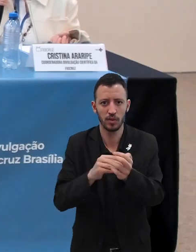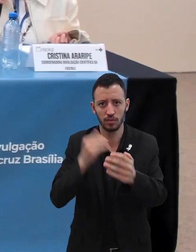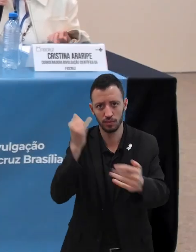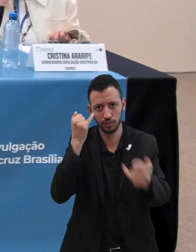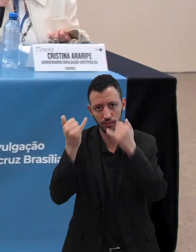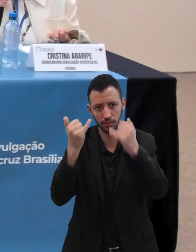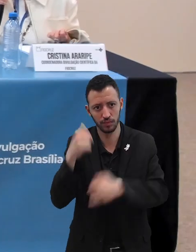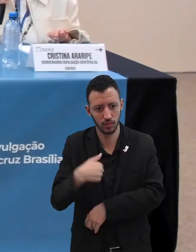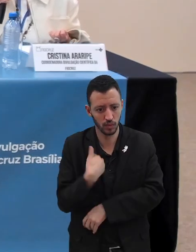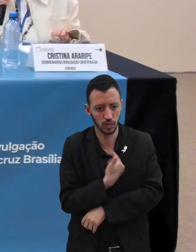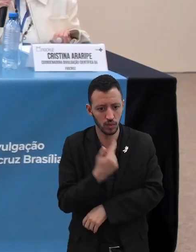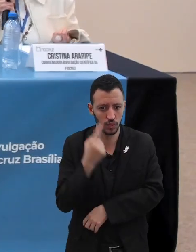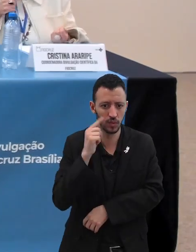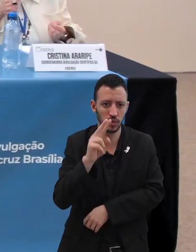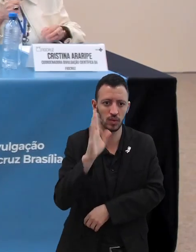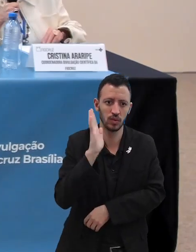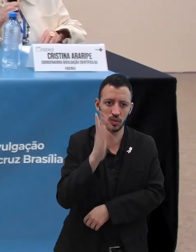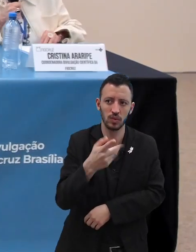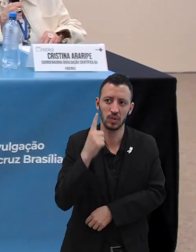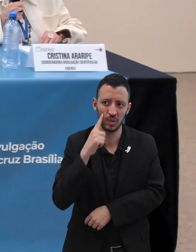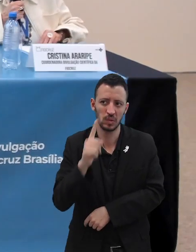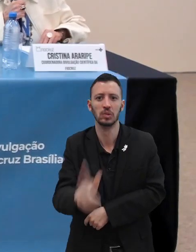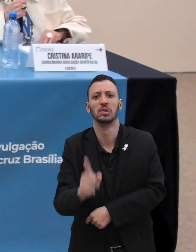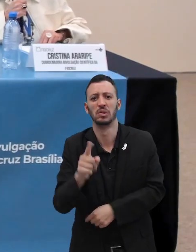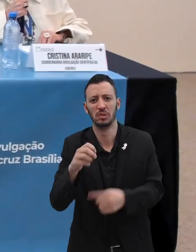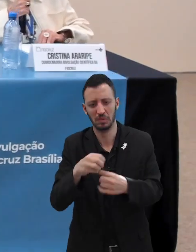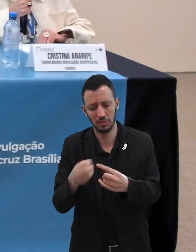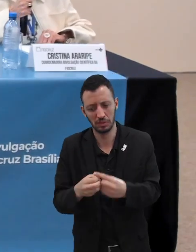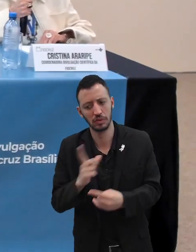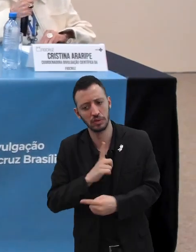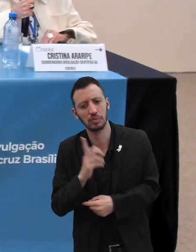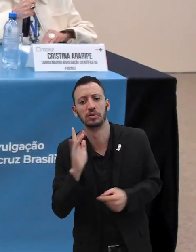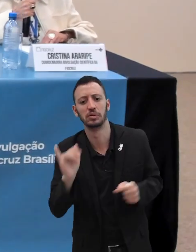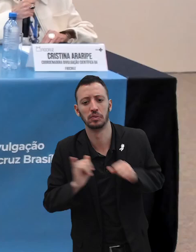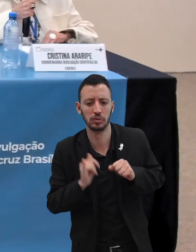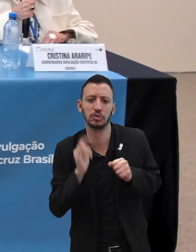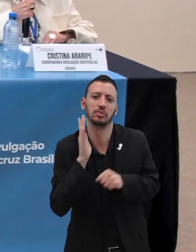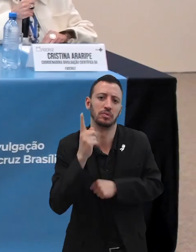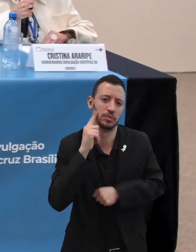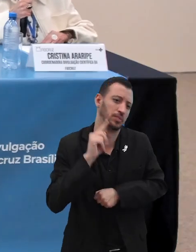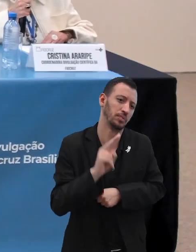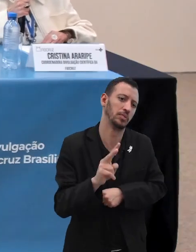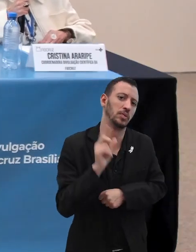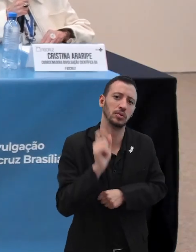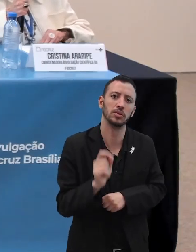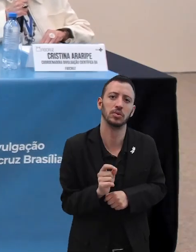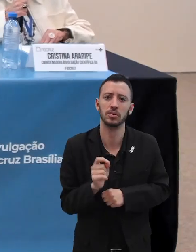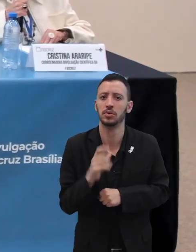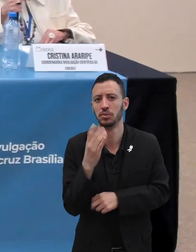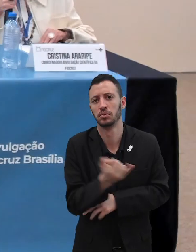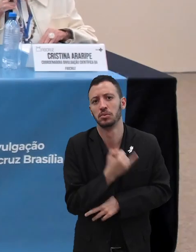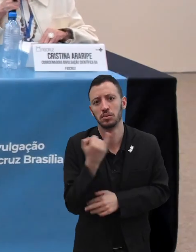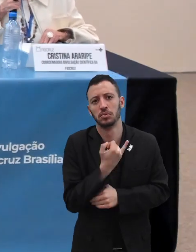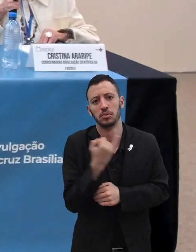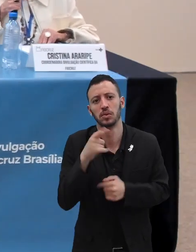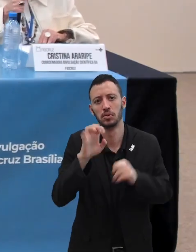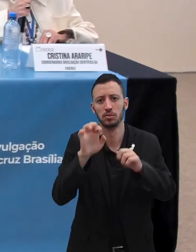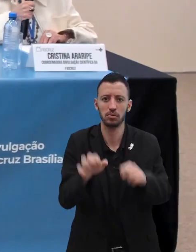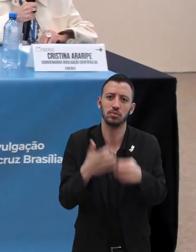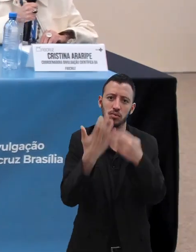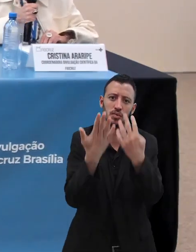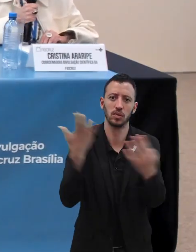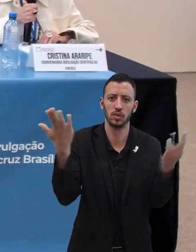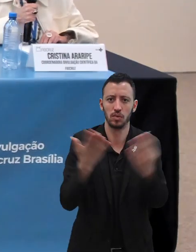desinformação, e nós vimos isso, a Fiocruz sentiu isso. Então, dizer que é muito, muito importante esse evento